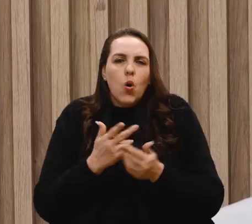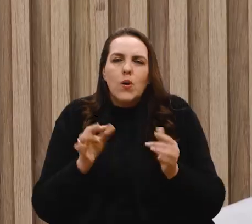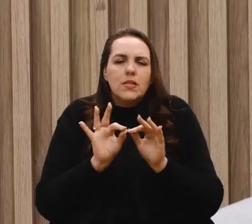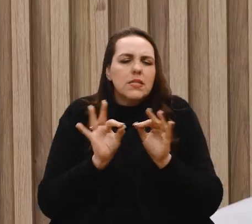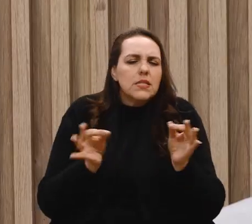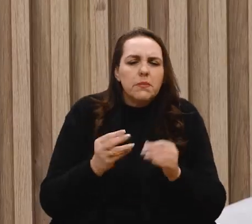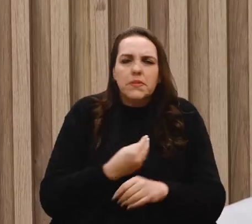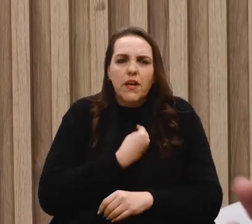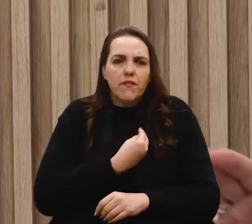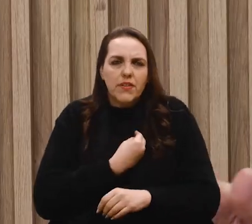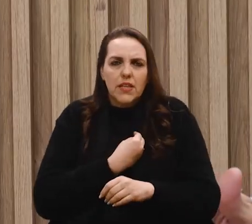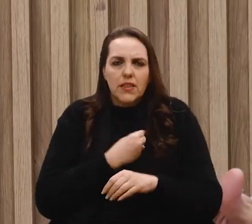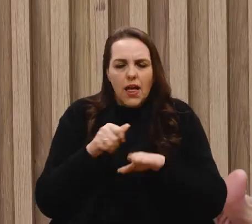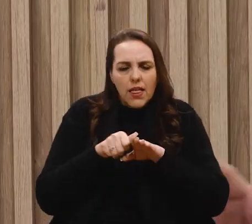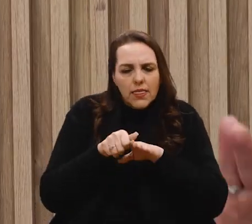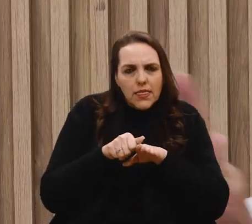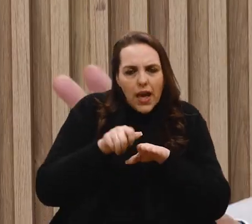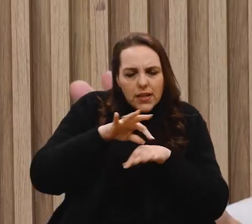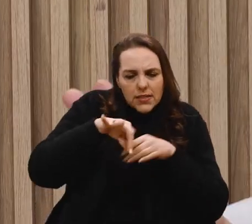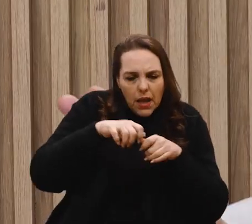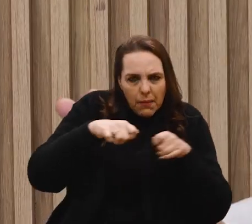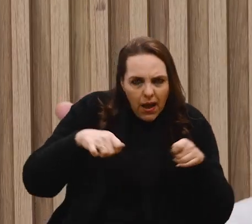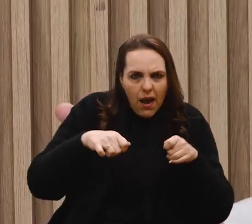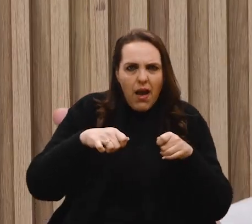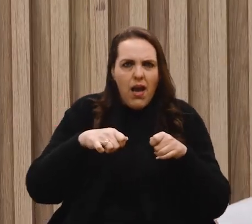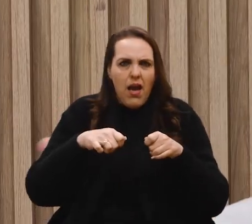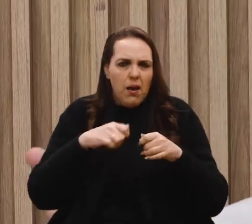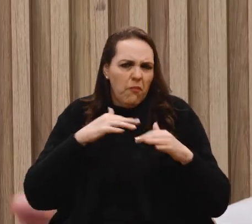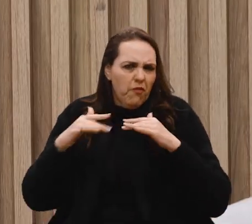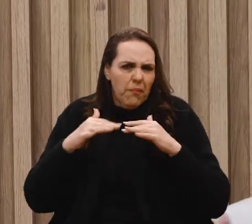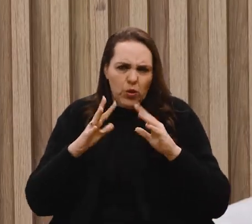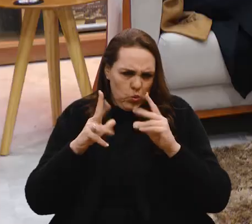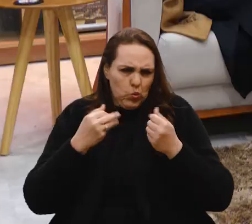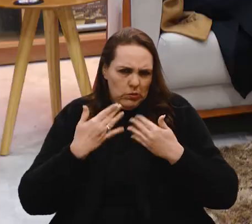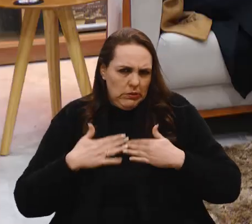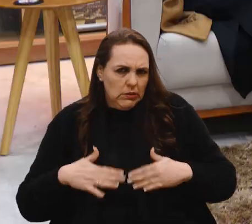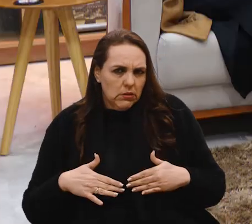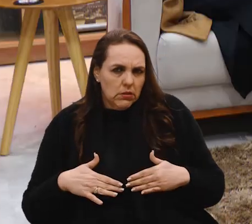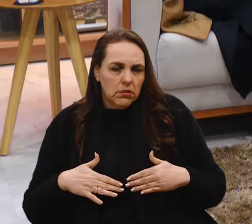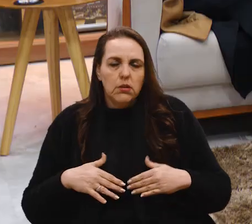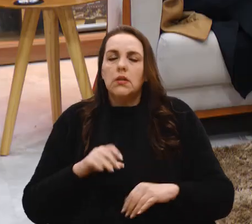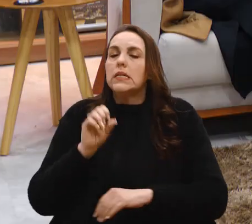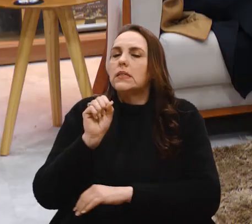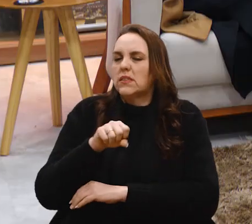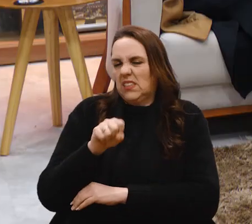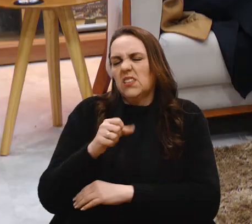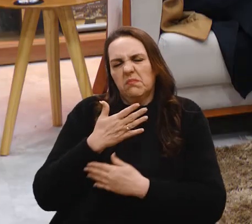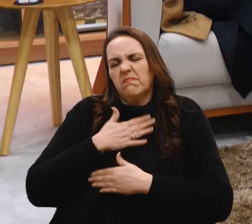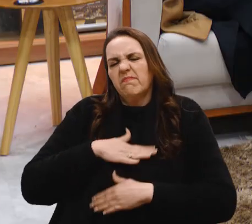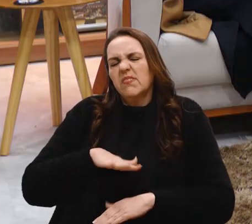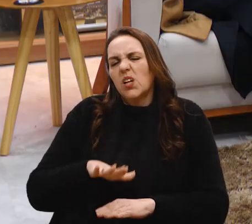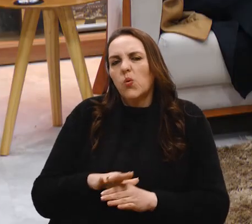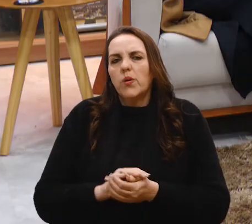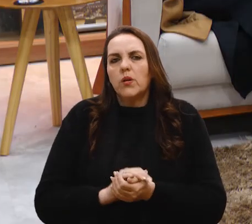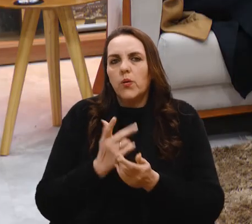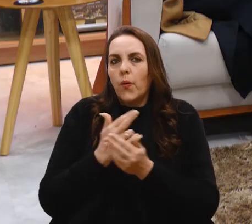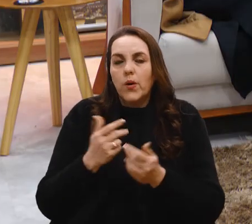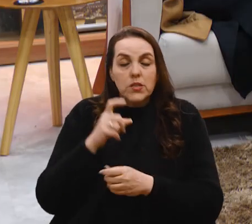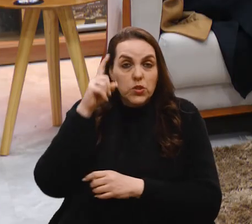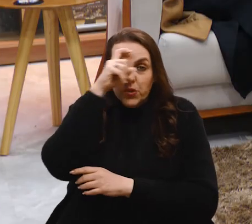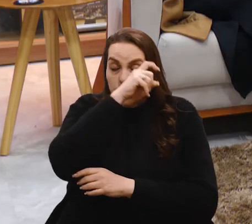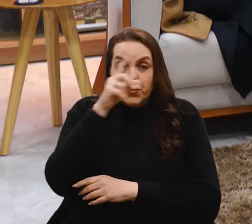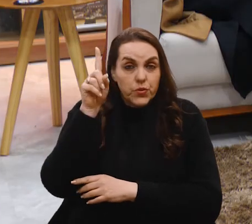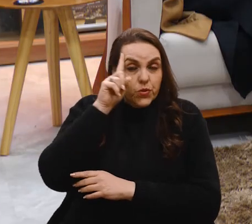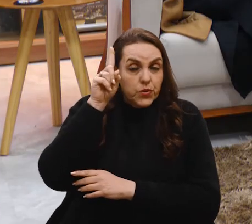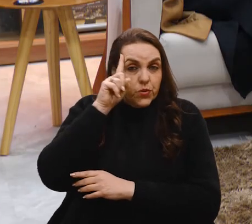tênis, fazer esses movimentos, é tudo tranquilo, assim, naturalmente? Isso é mais tranquilo, né? As questões difíceis do dia a dia,